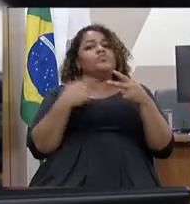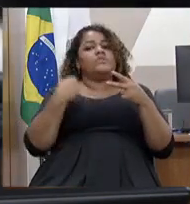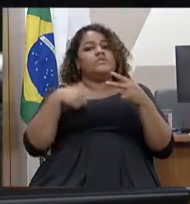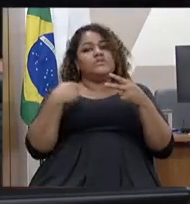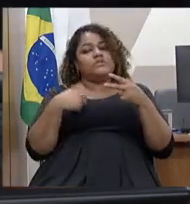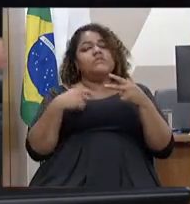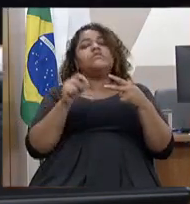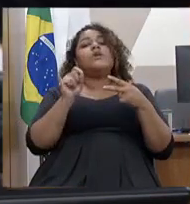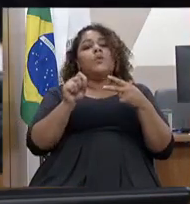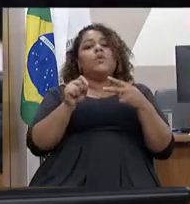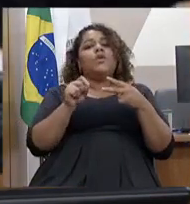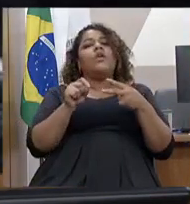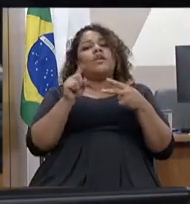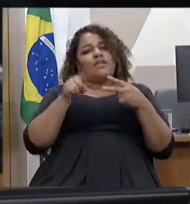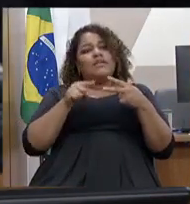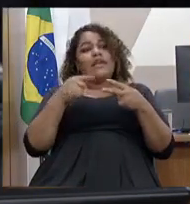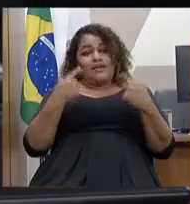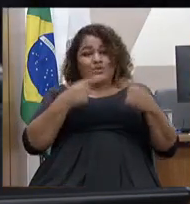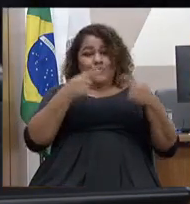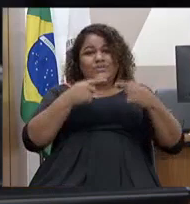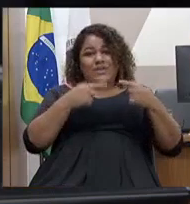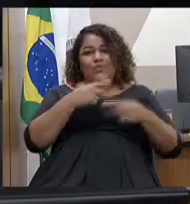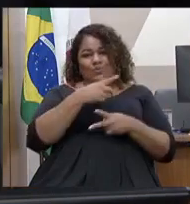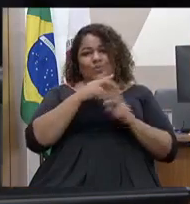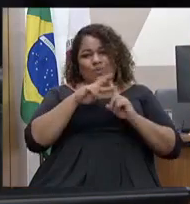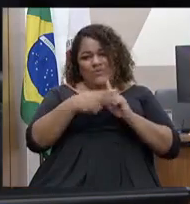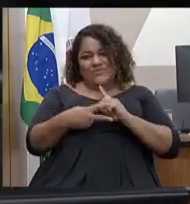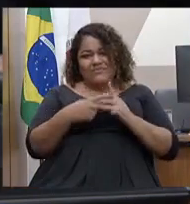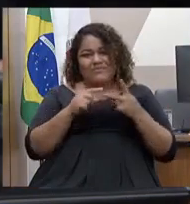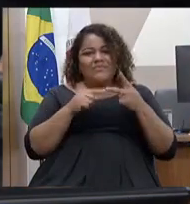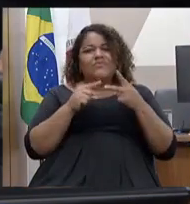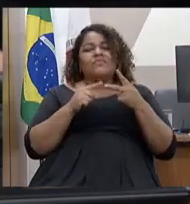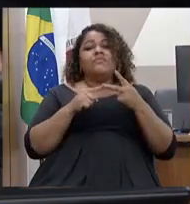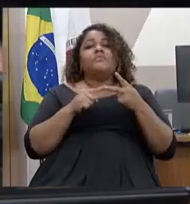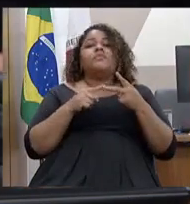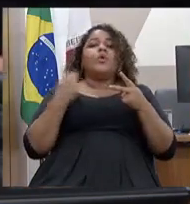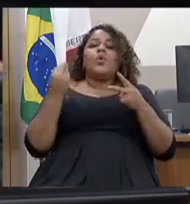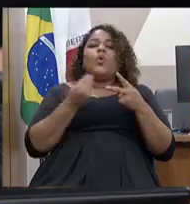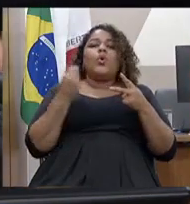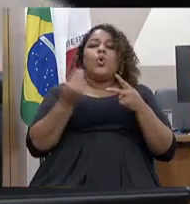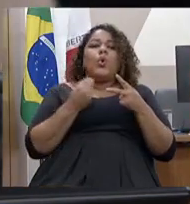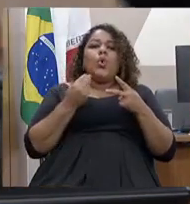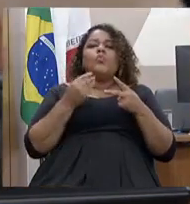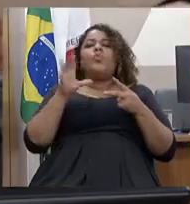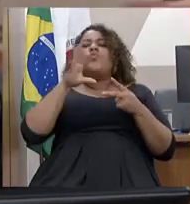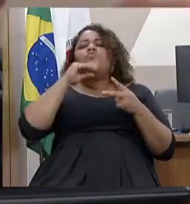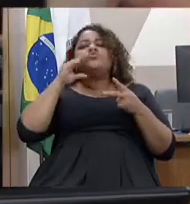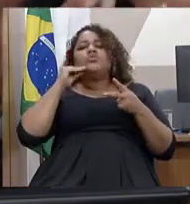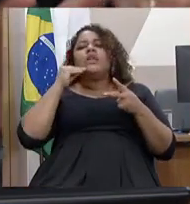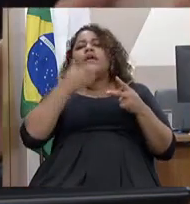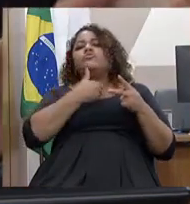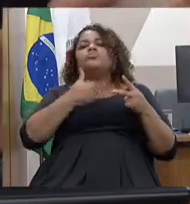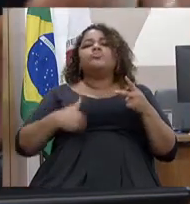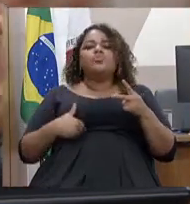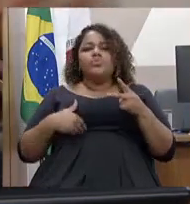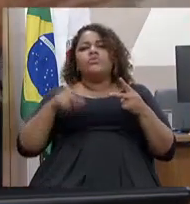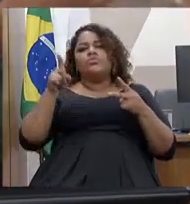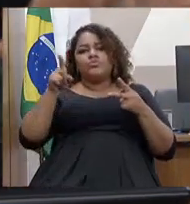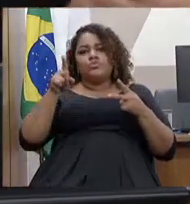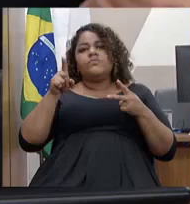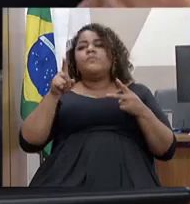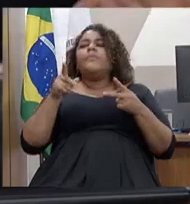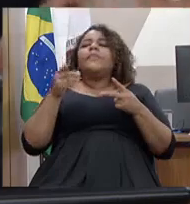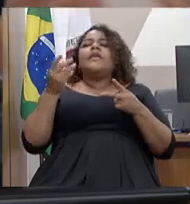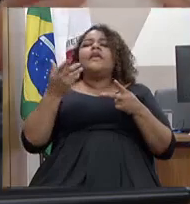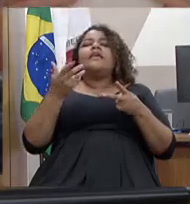e que é fruto dessa discussão É como essa edição Nossa chega no servidores públicos muito legal ter o pessoal de Betim